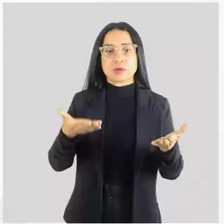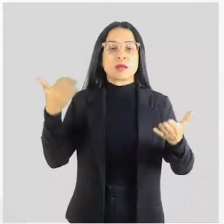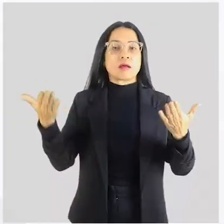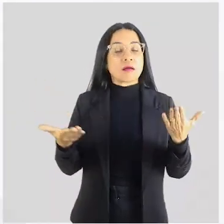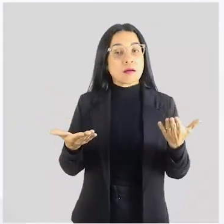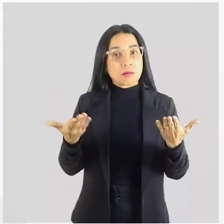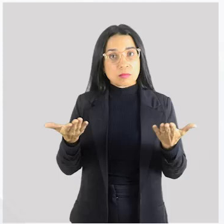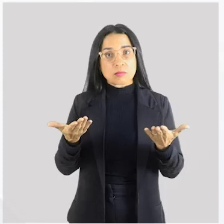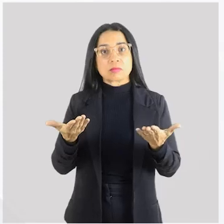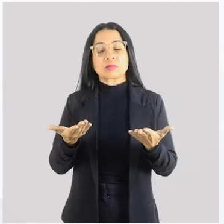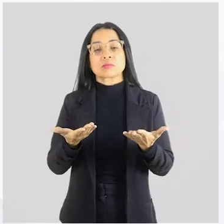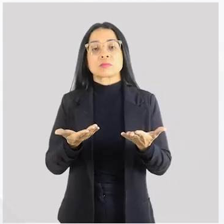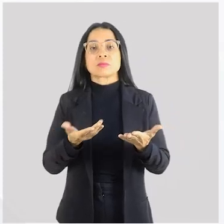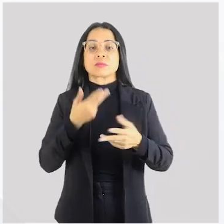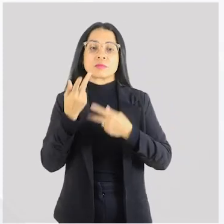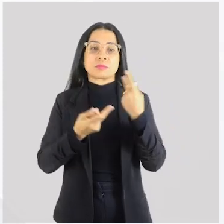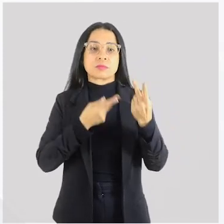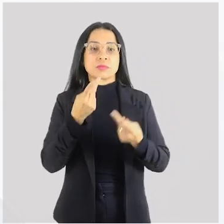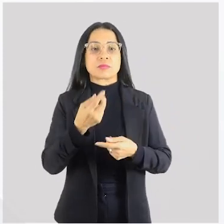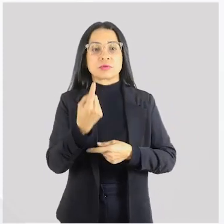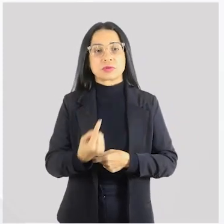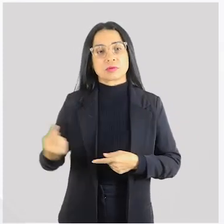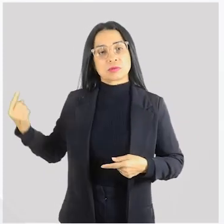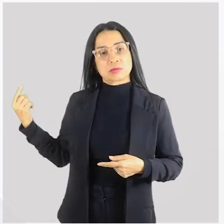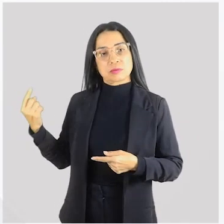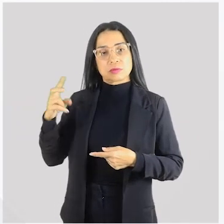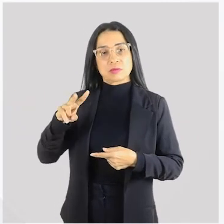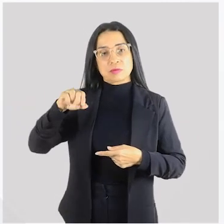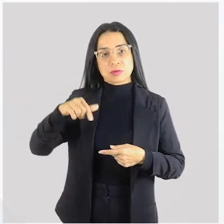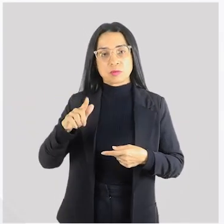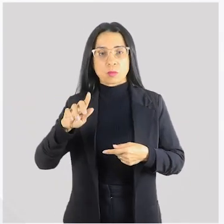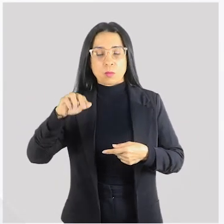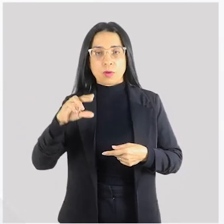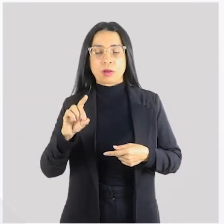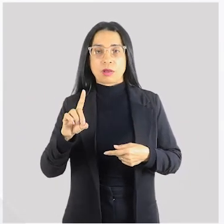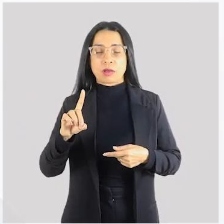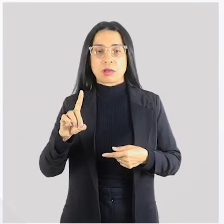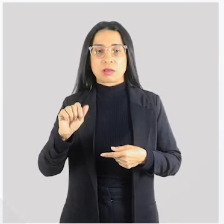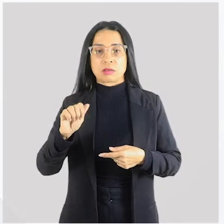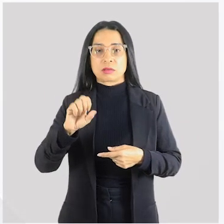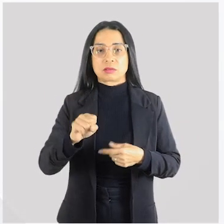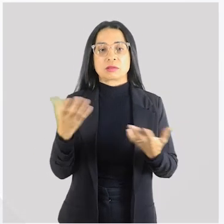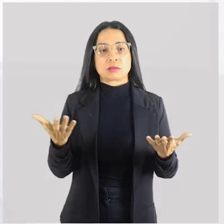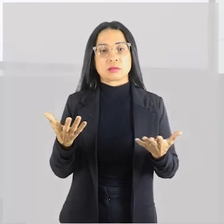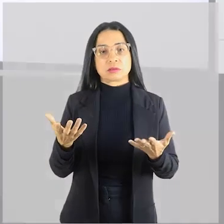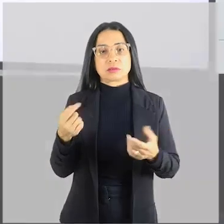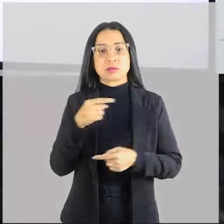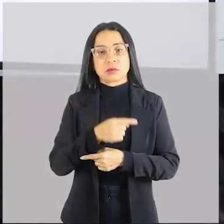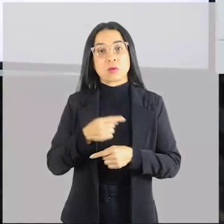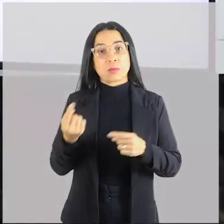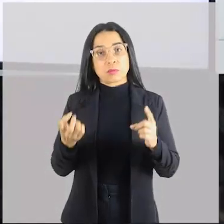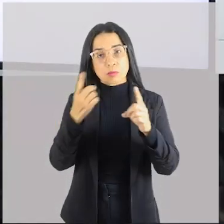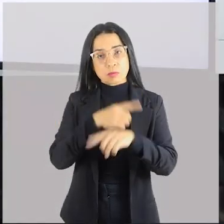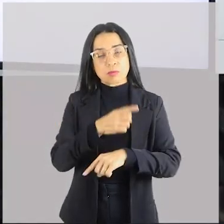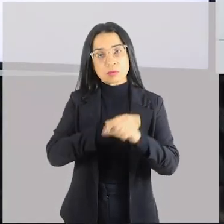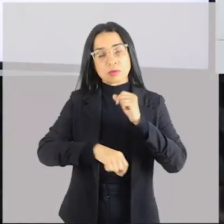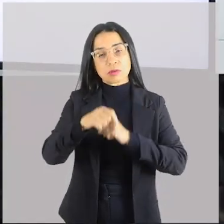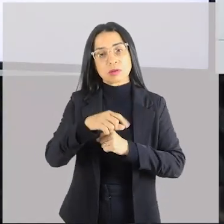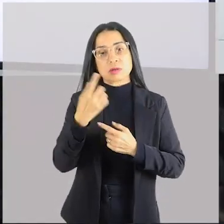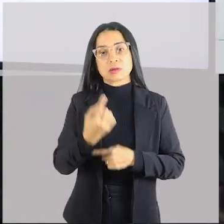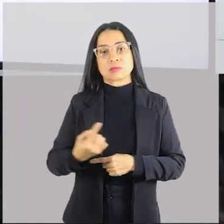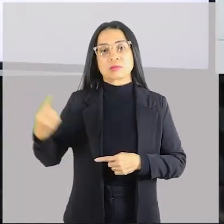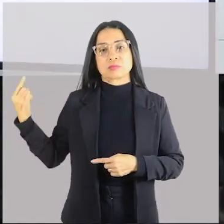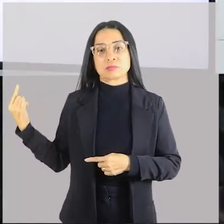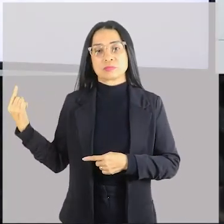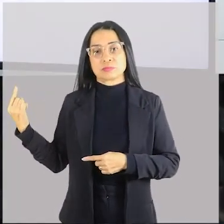vanguardas eu comecei pelo inverso eu coloquei um quadro de Pablo Picasso que é o pai do cubismo de uma das vanguardas europeias e